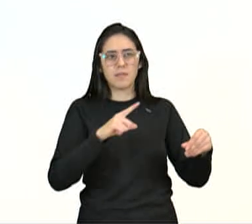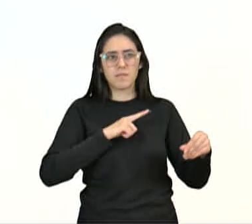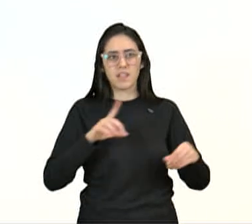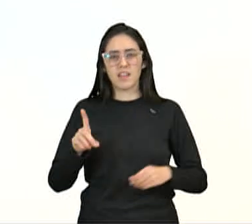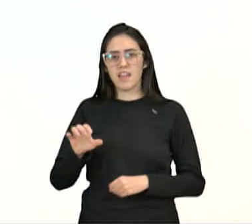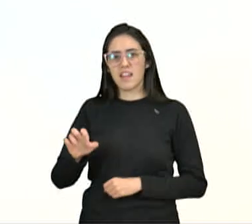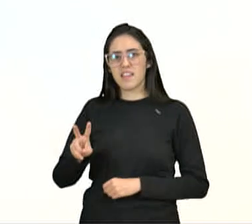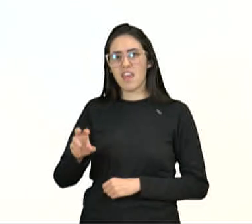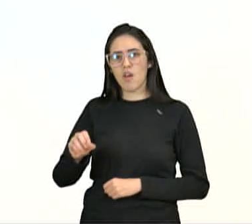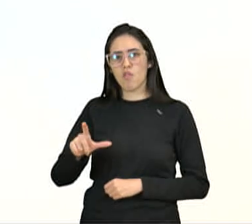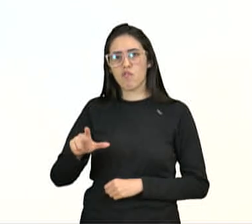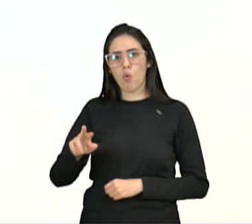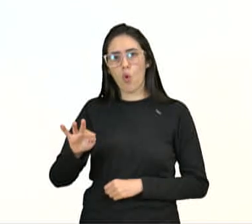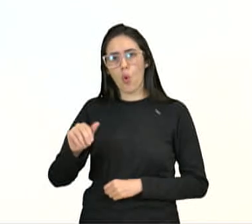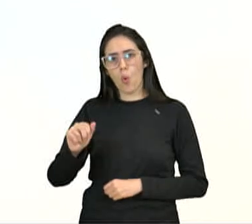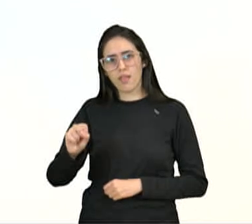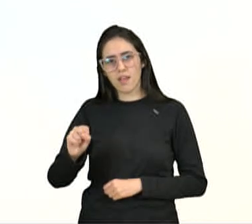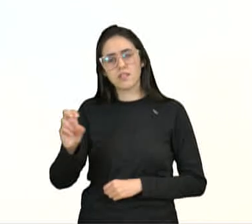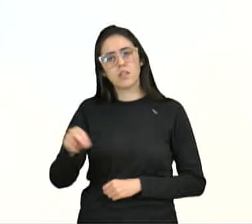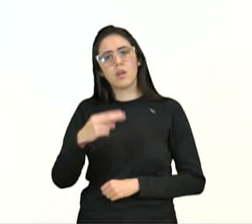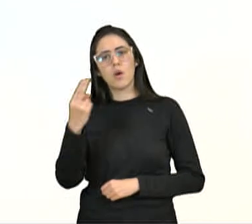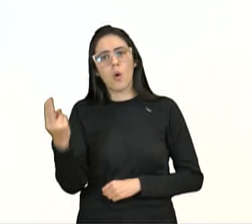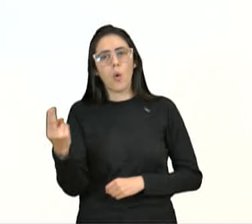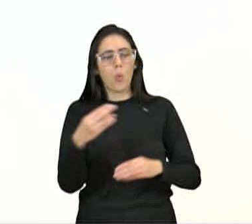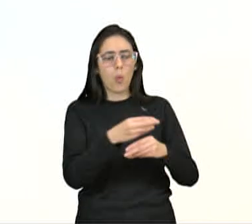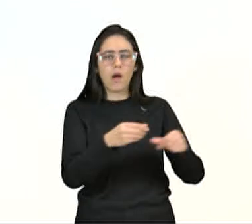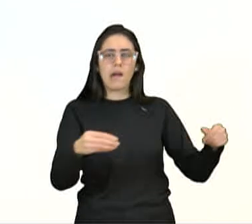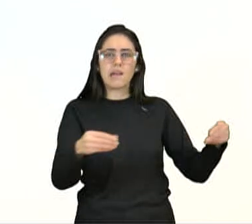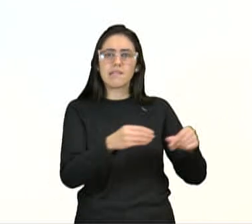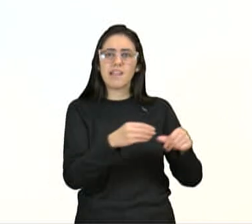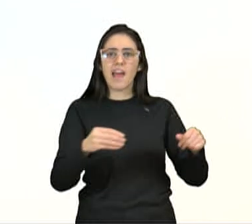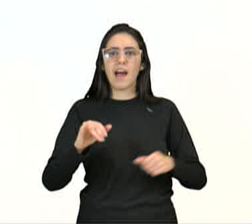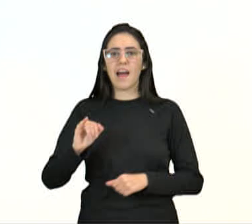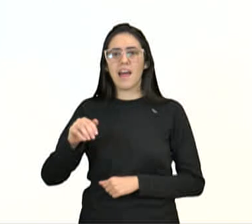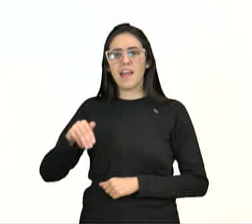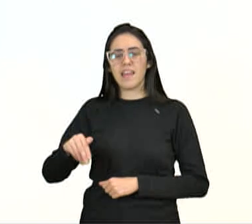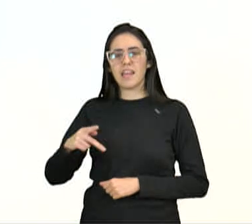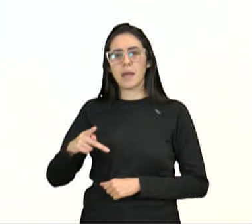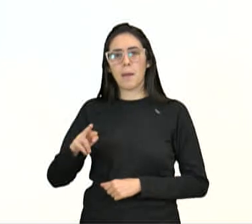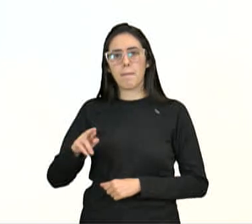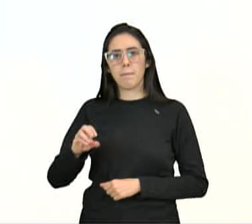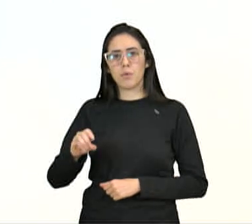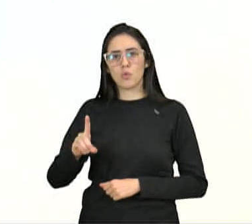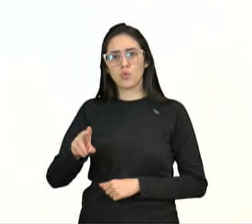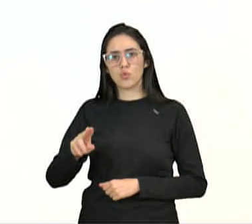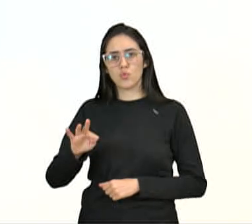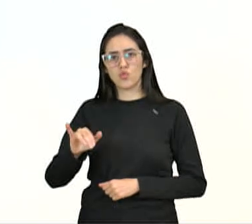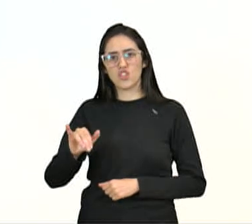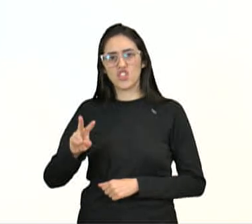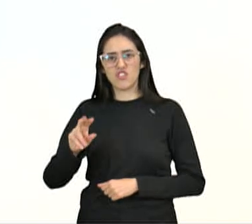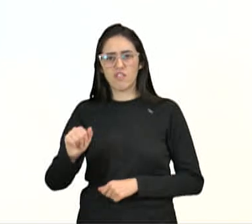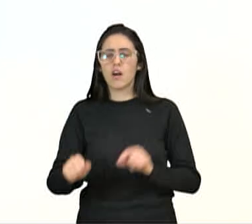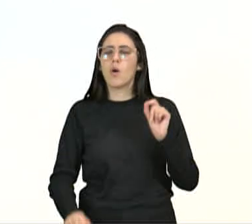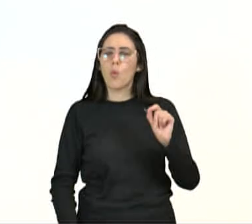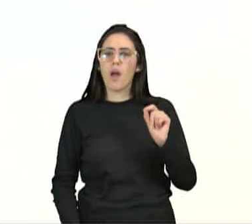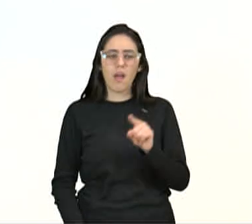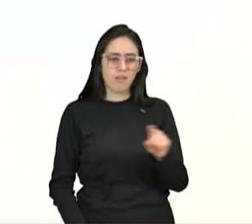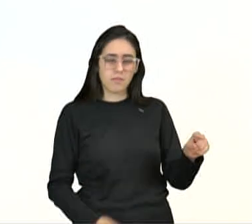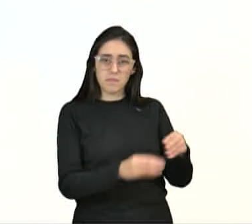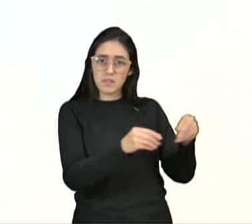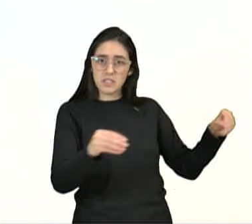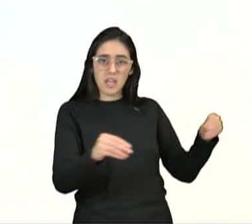ou improdutivas. O que seriam essas terras improdutivas ou devolutas? Terras que não estão